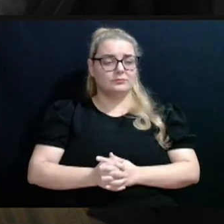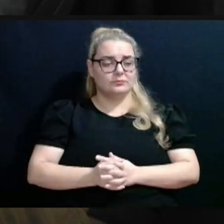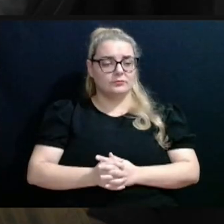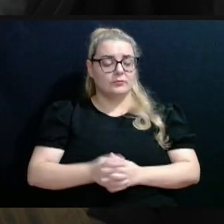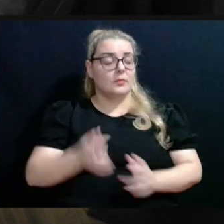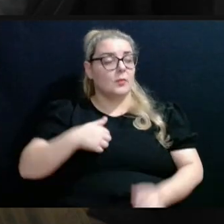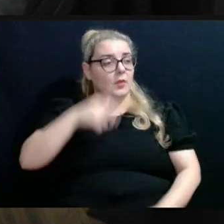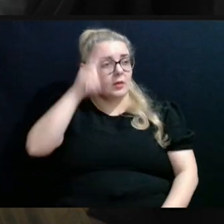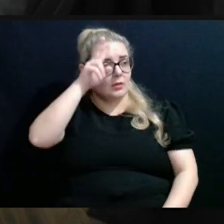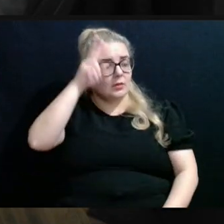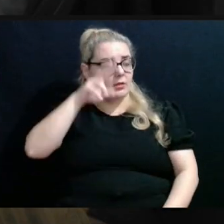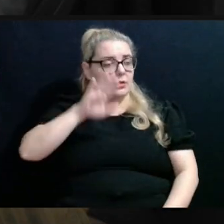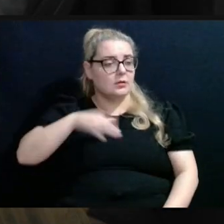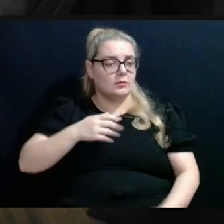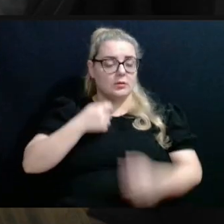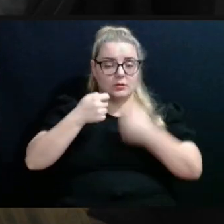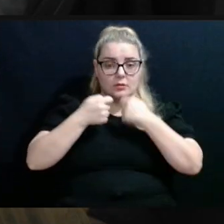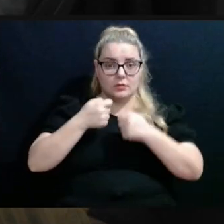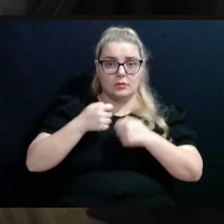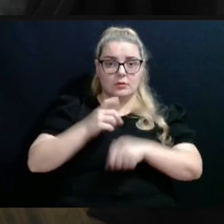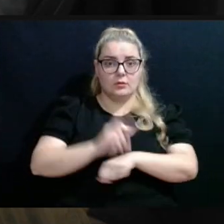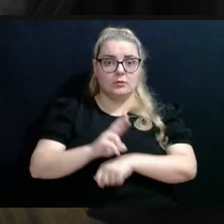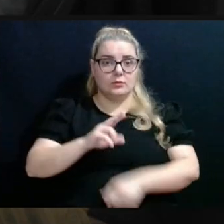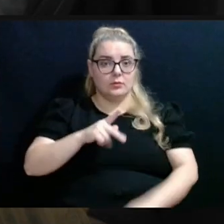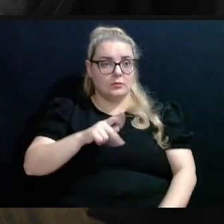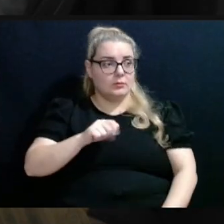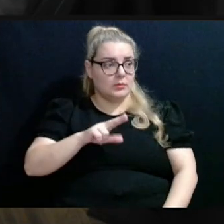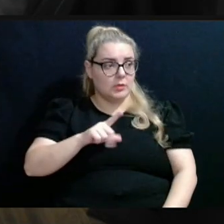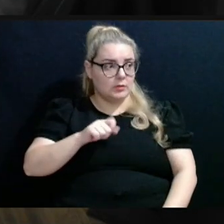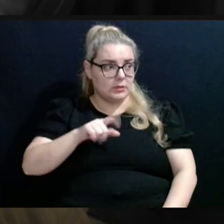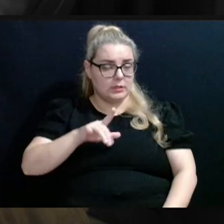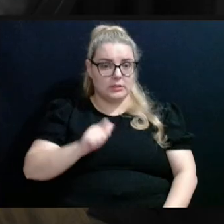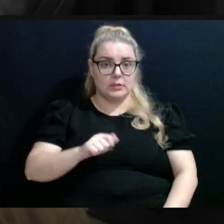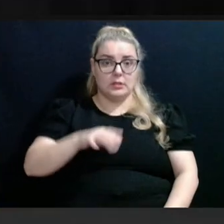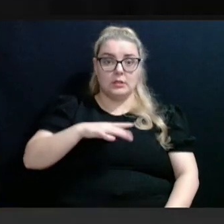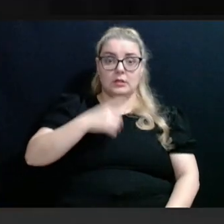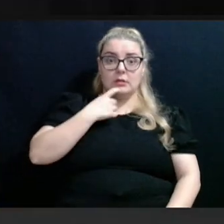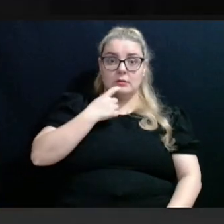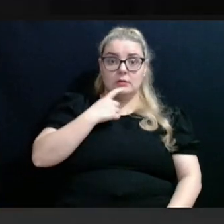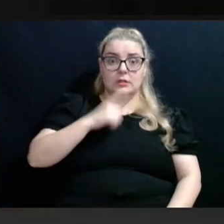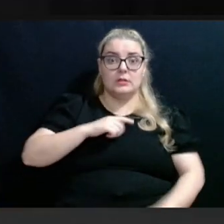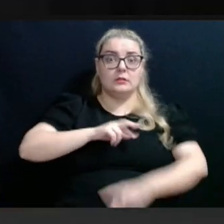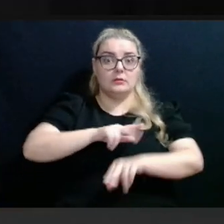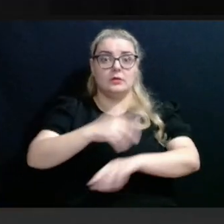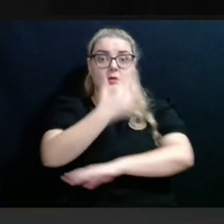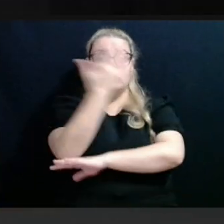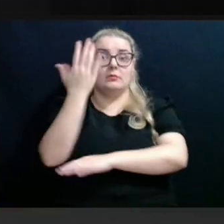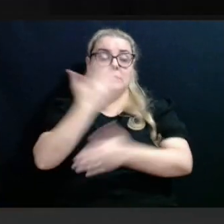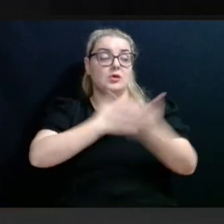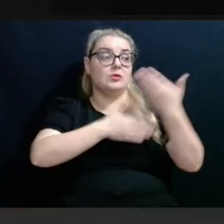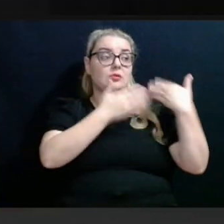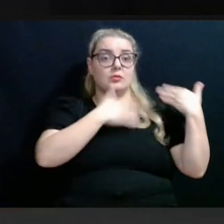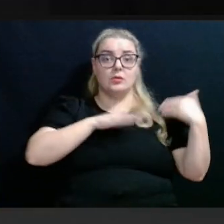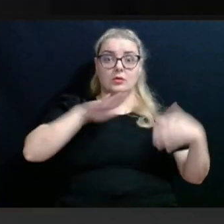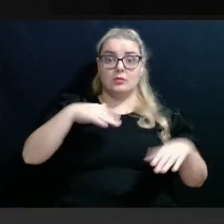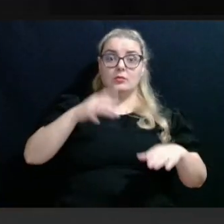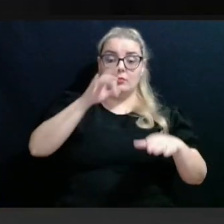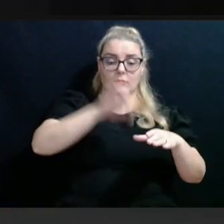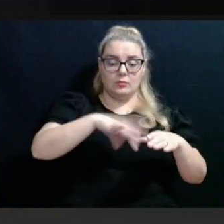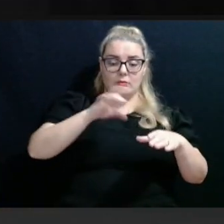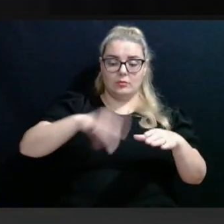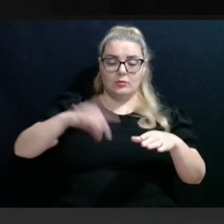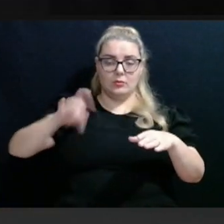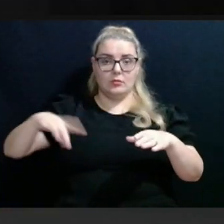quando eu entrevistei o Dr. Paulela, ele falava o seguinte: Campinas tem muita árvore, mas lá no passado, quando se plantou